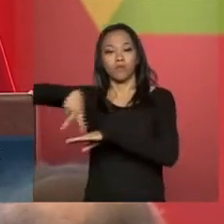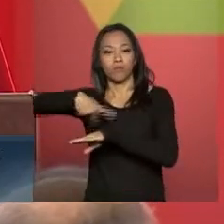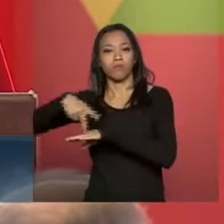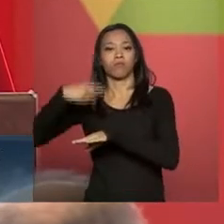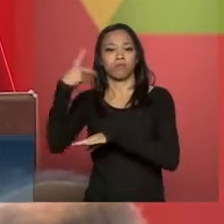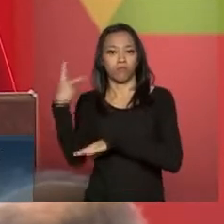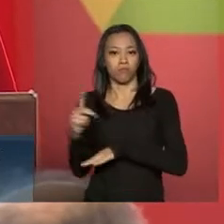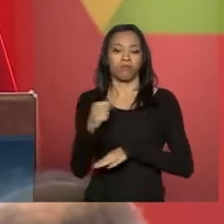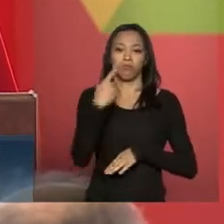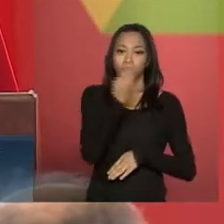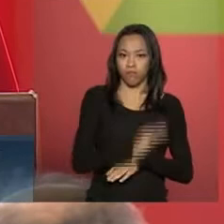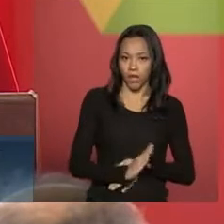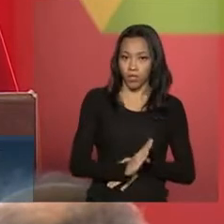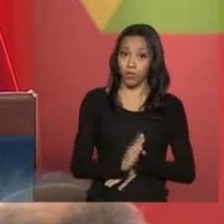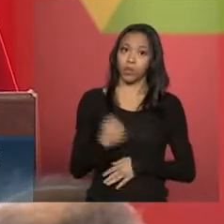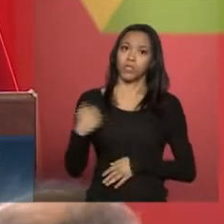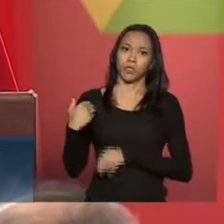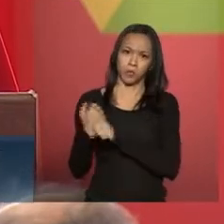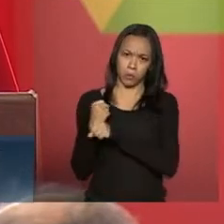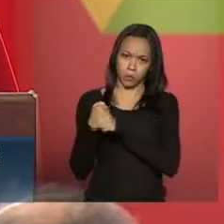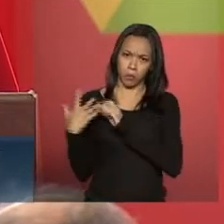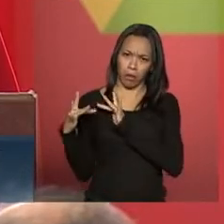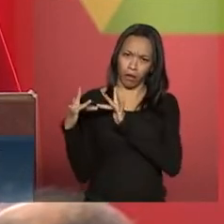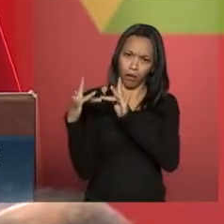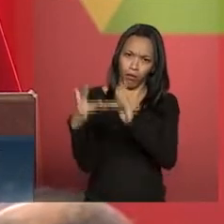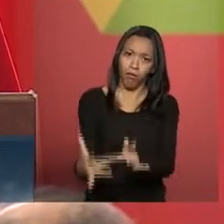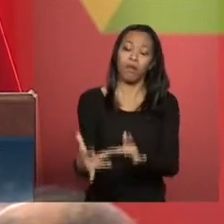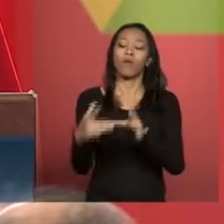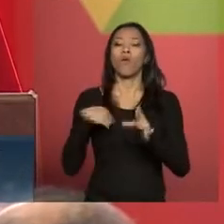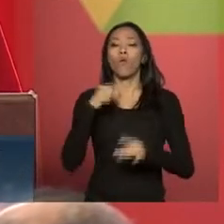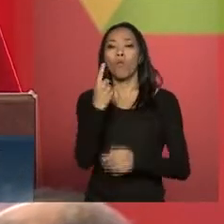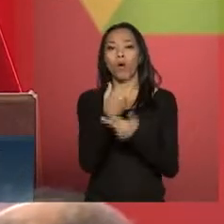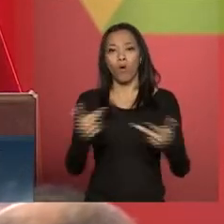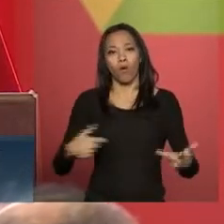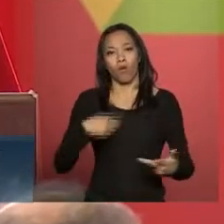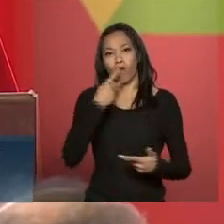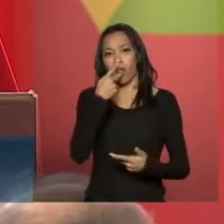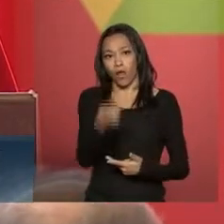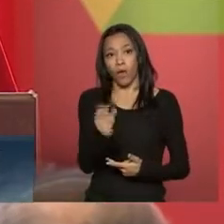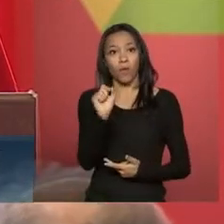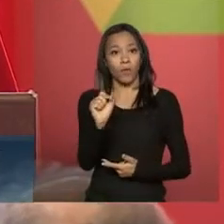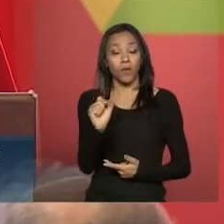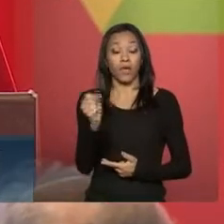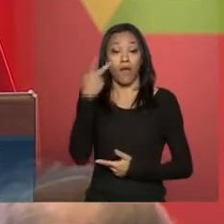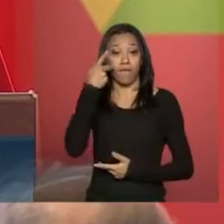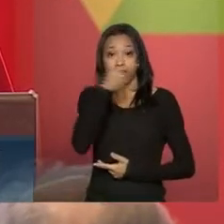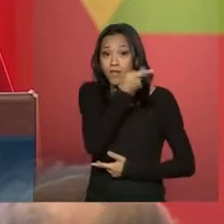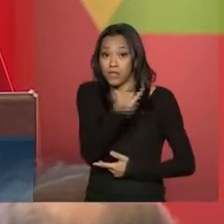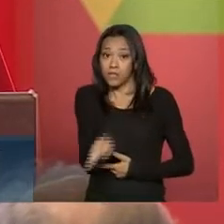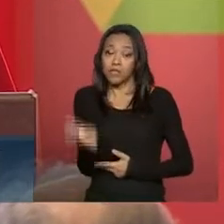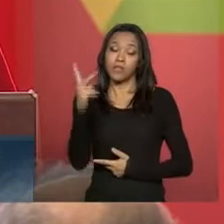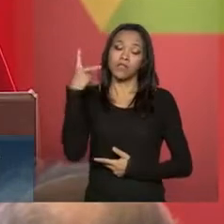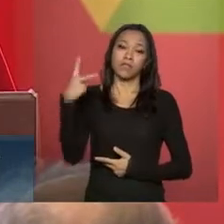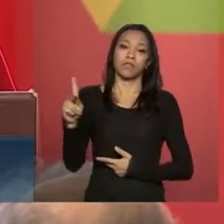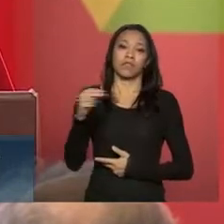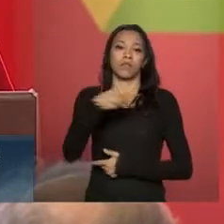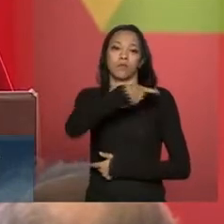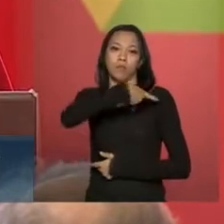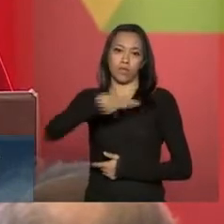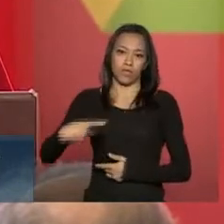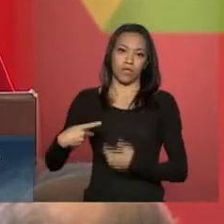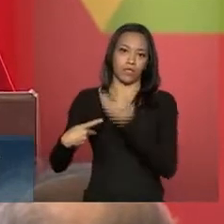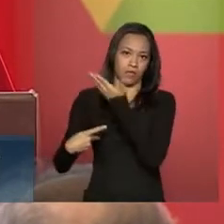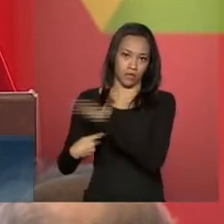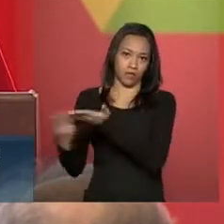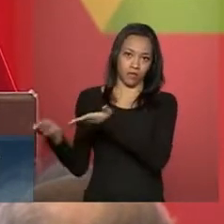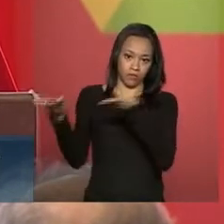últimos anos, dentre os quais gostaria de destacar a visita de Estado do presidente Xi Jinping